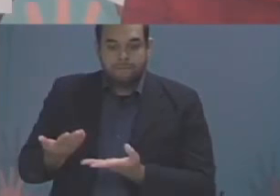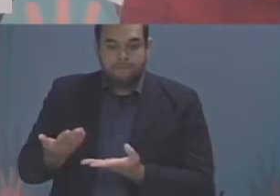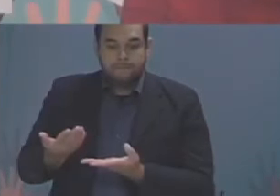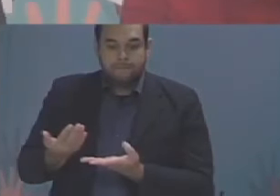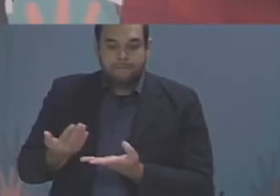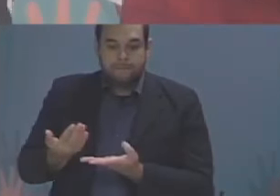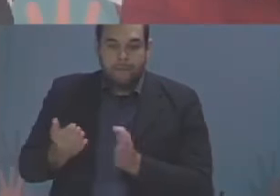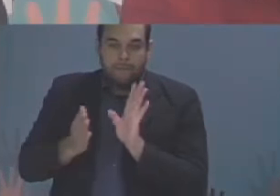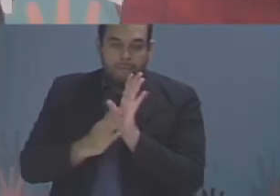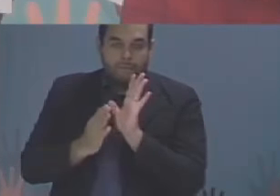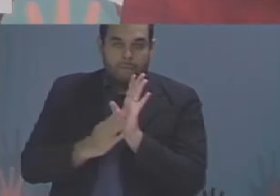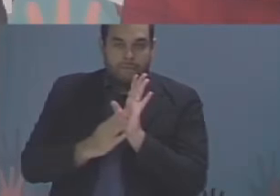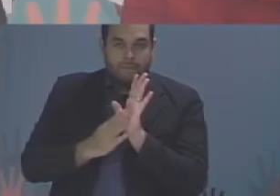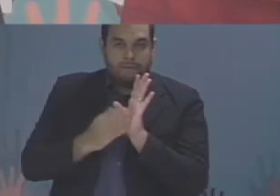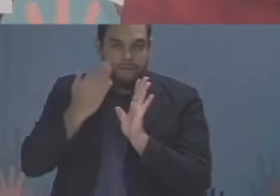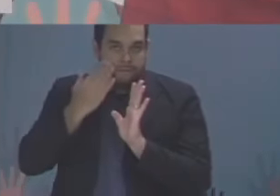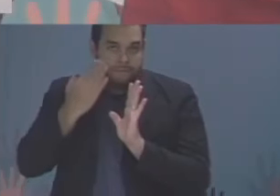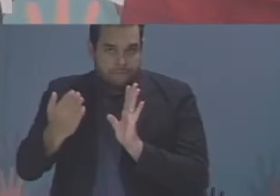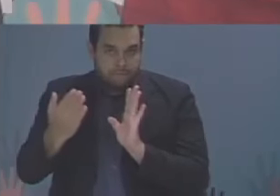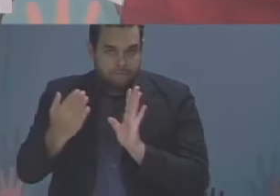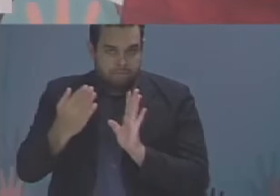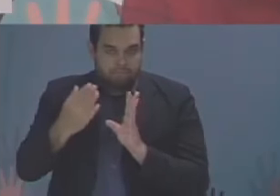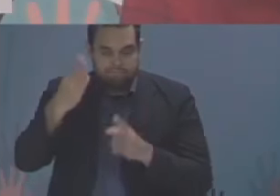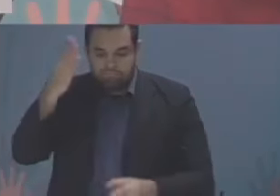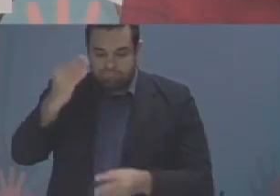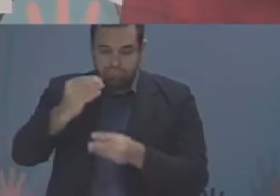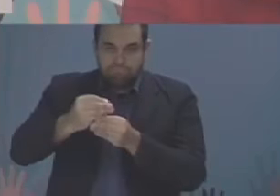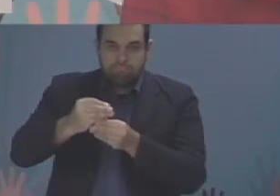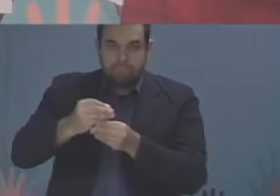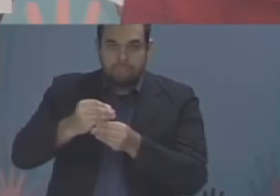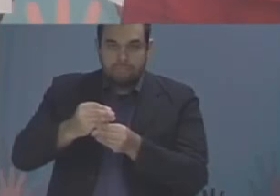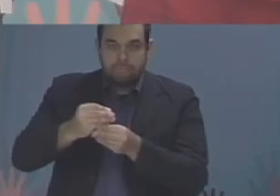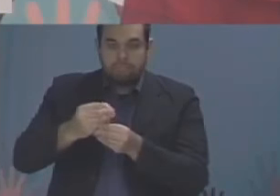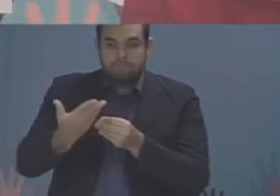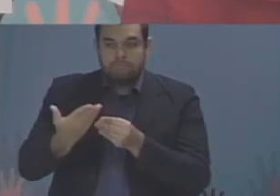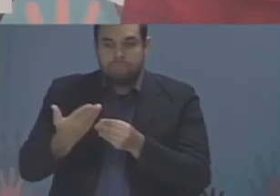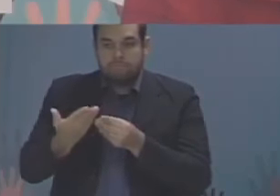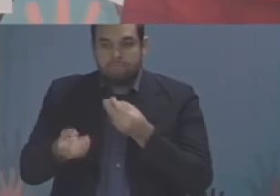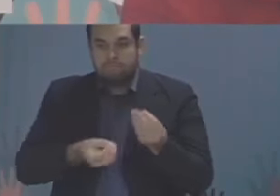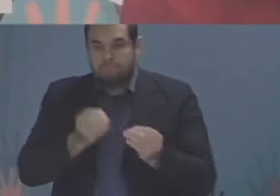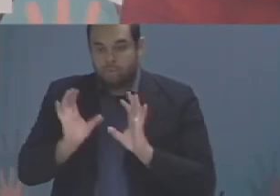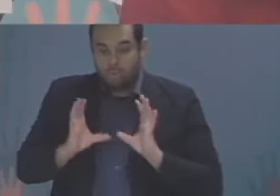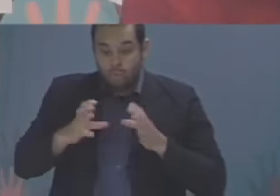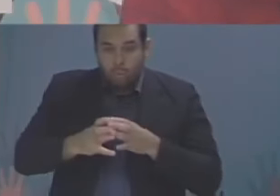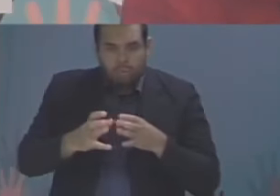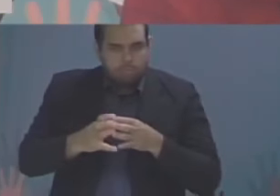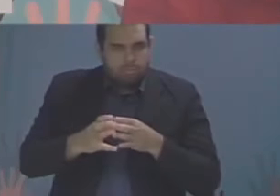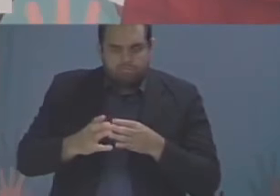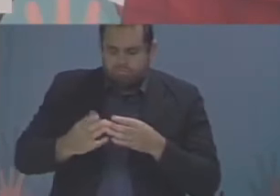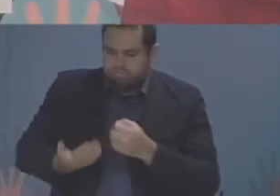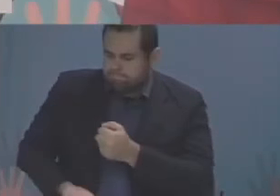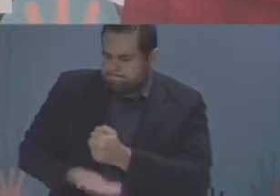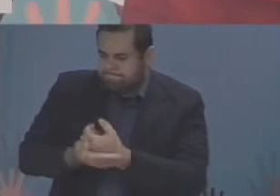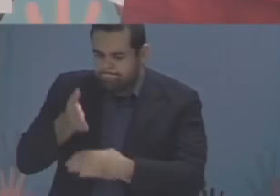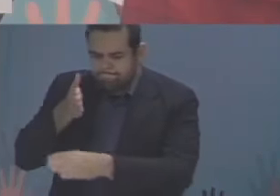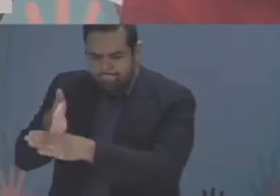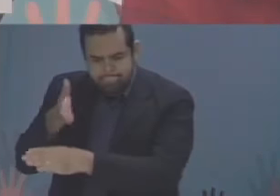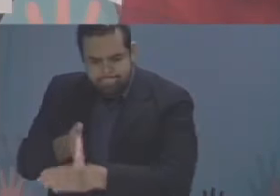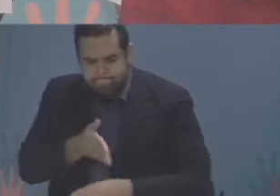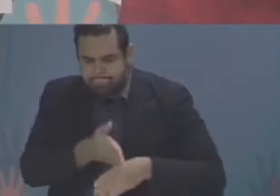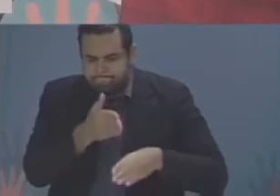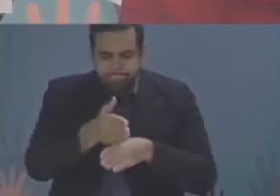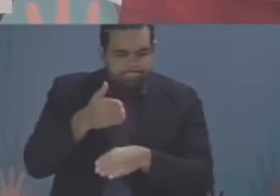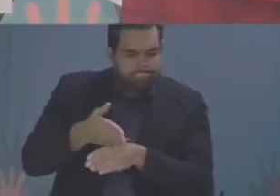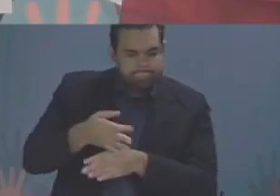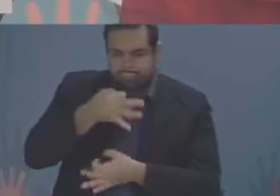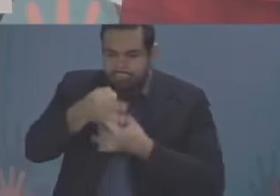a nossa proposta, que eu vou apresentar resumidamente aqui, de uma maneira colegiada, com muita colaboração de gente do movimento